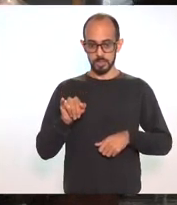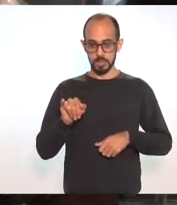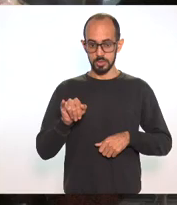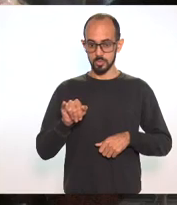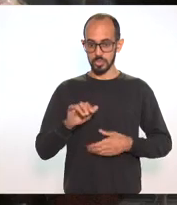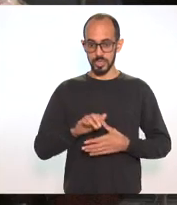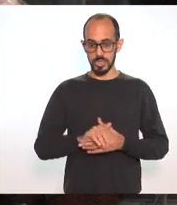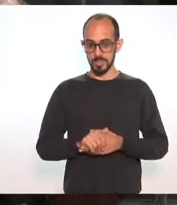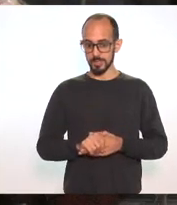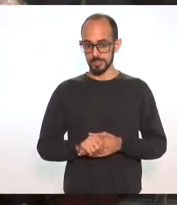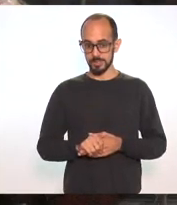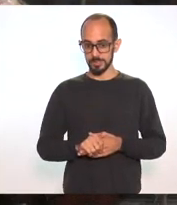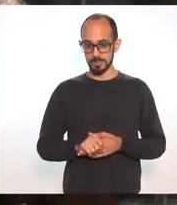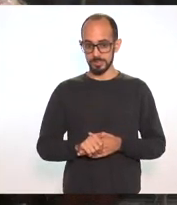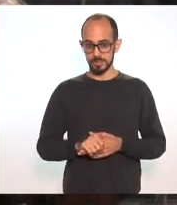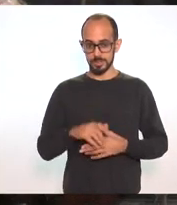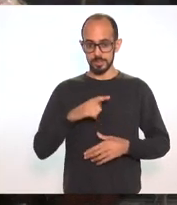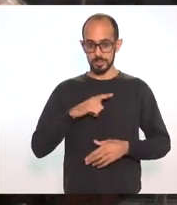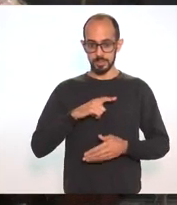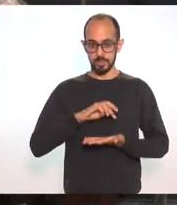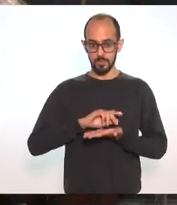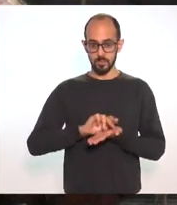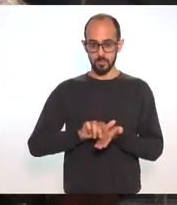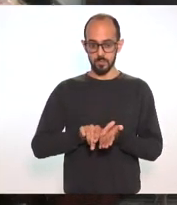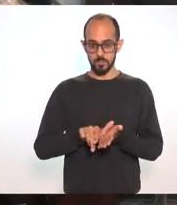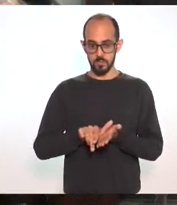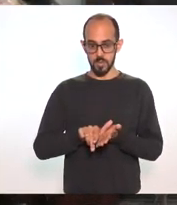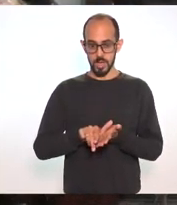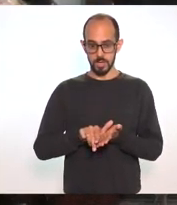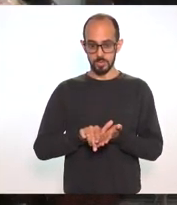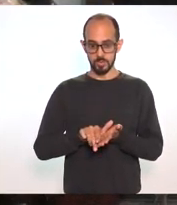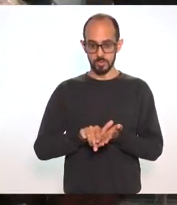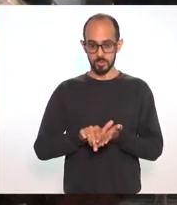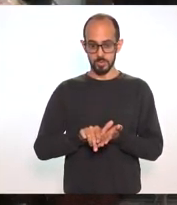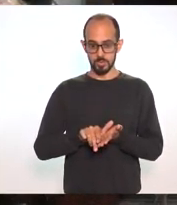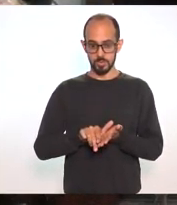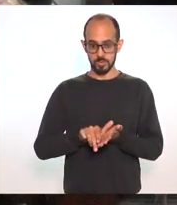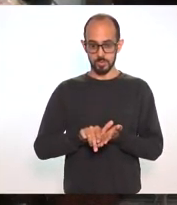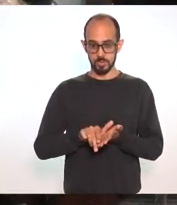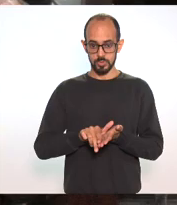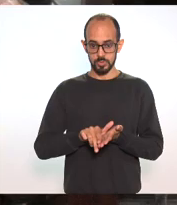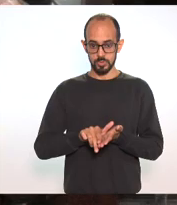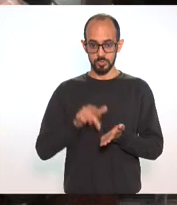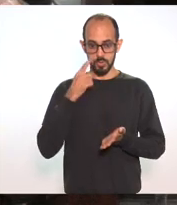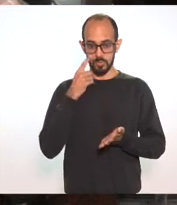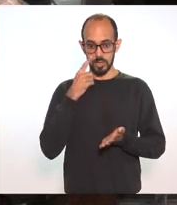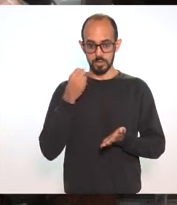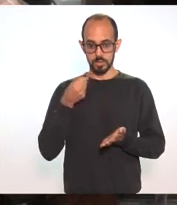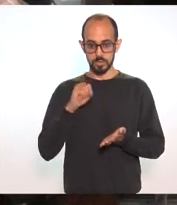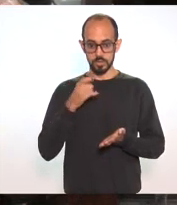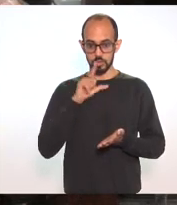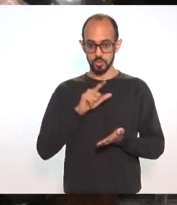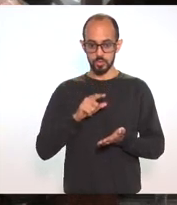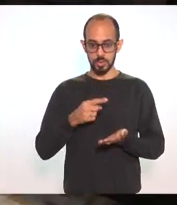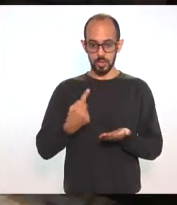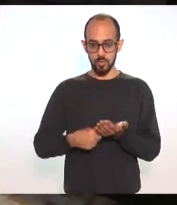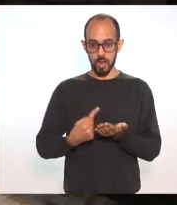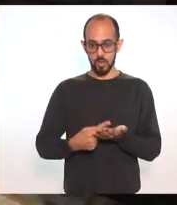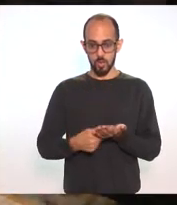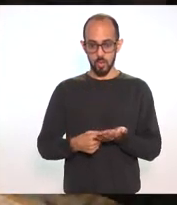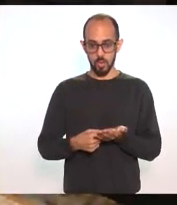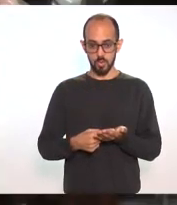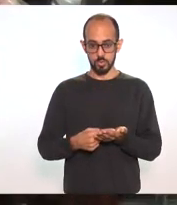porque há vários requerimentos de destaque, para ver se a gente consegue chegar a um acordo sem precisar votar os destaques. Por favor, aqui. Aqui